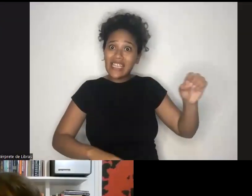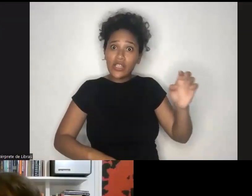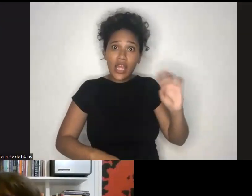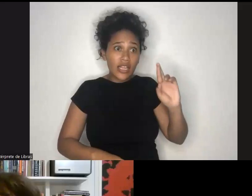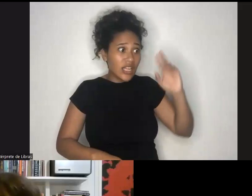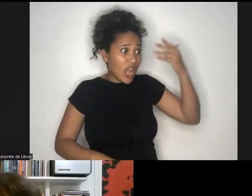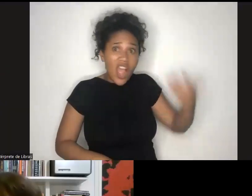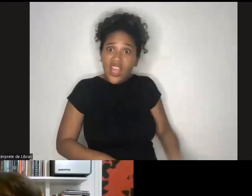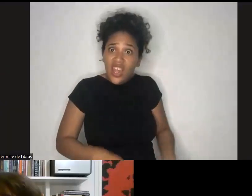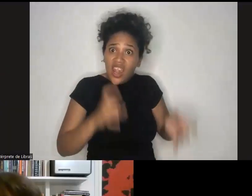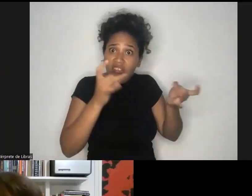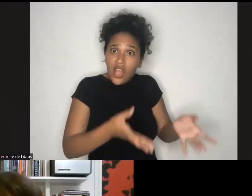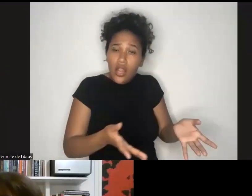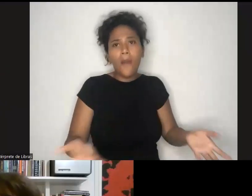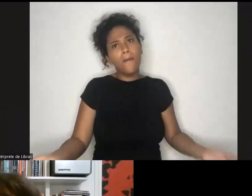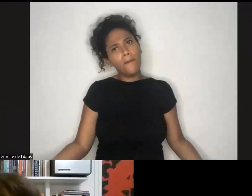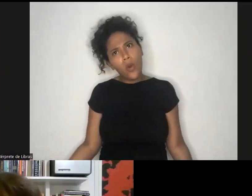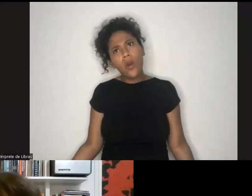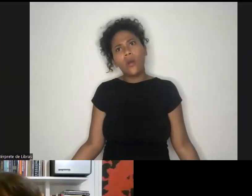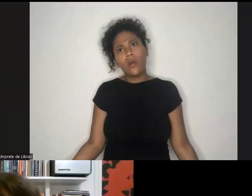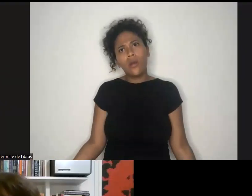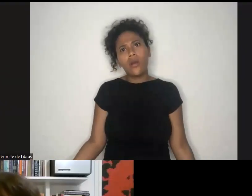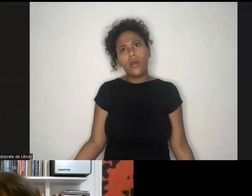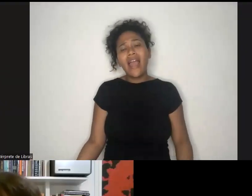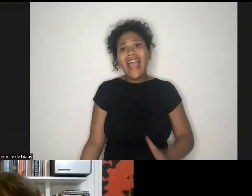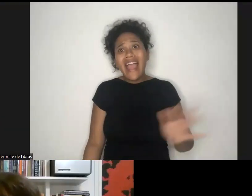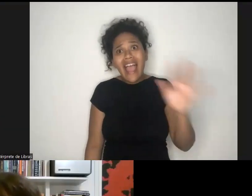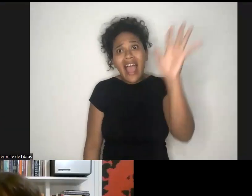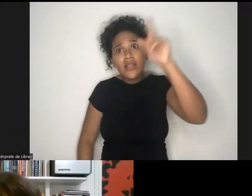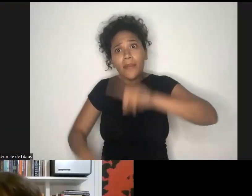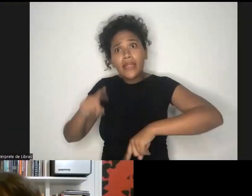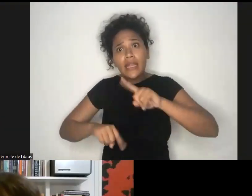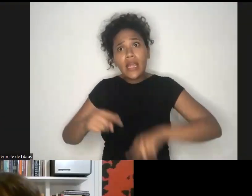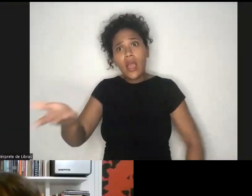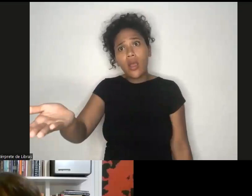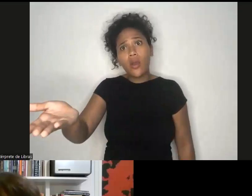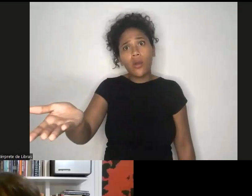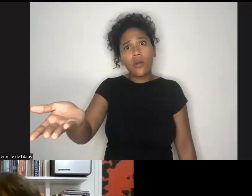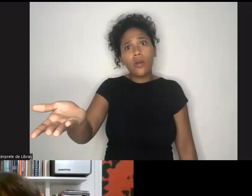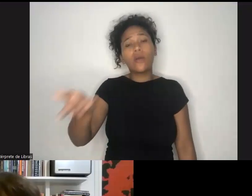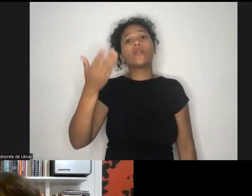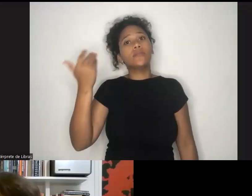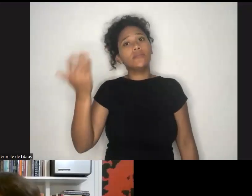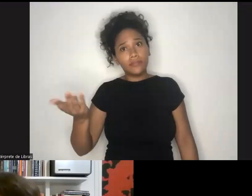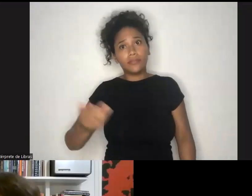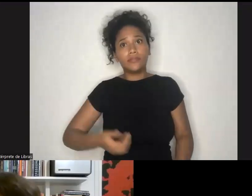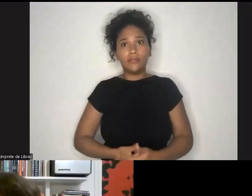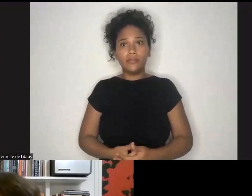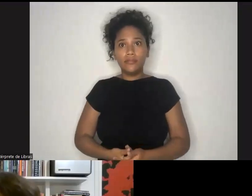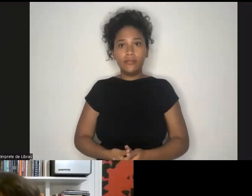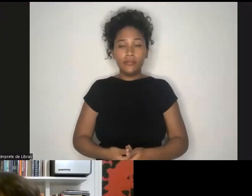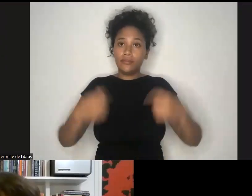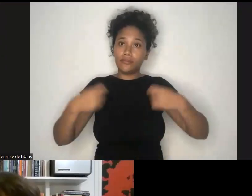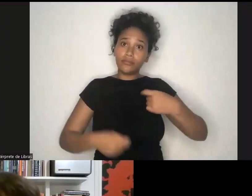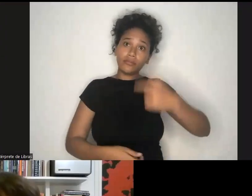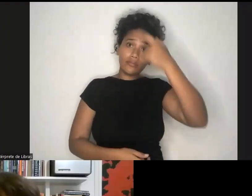assim é um vacilo porque custa caro para caramba esse material sabe então eu tento levar essa consciência